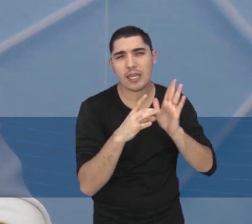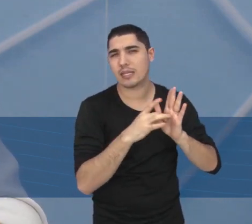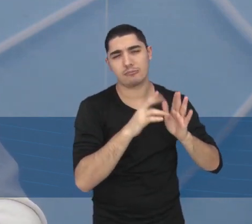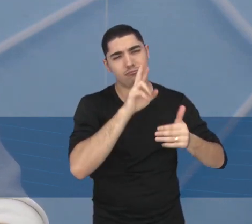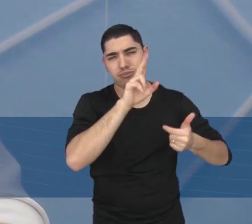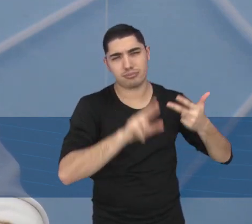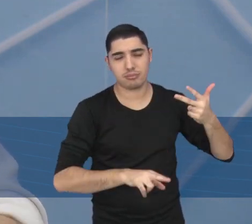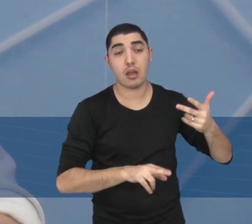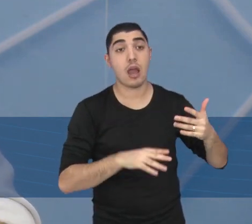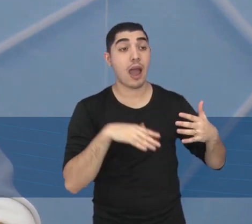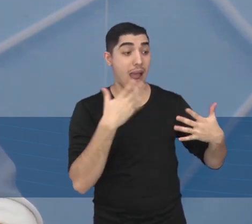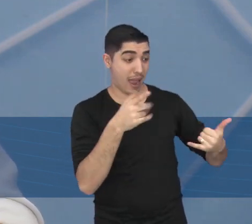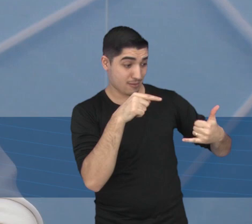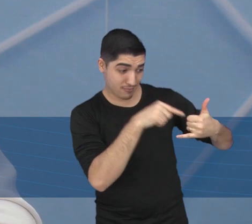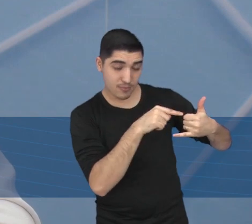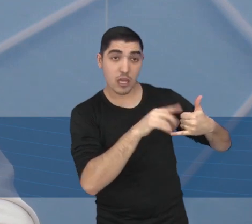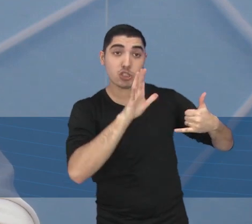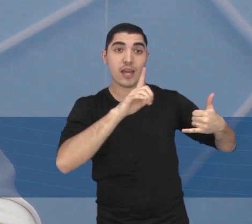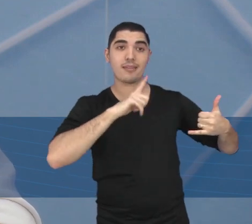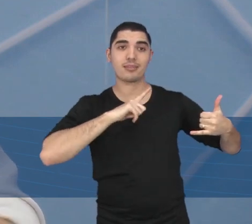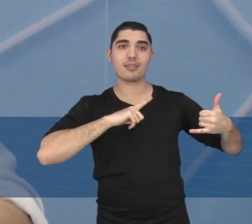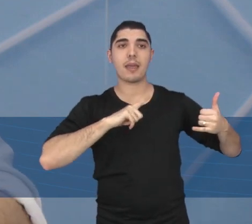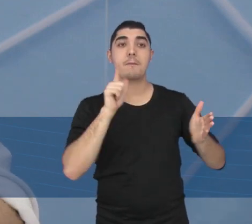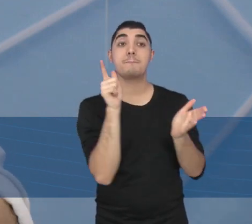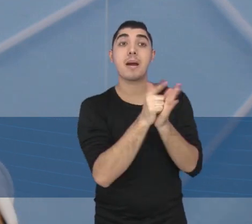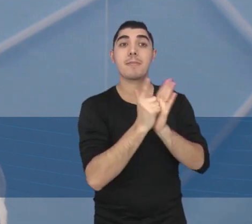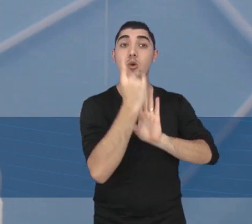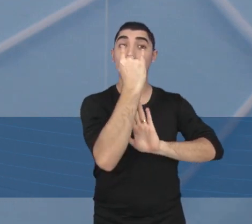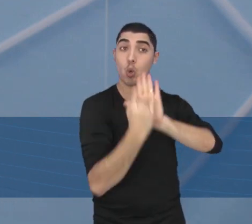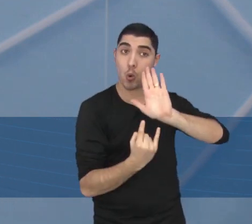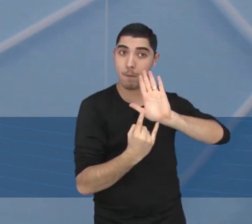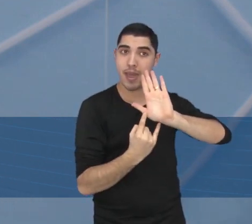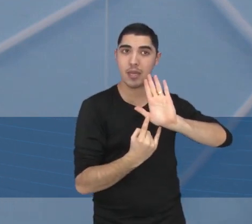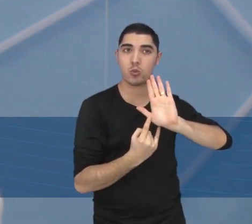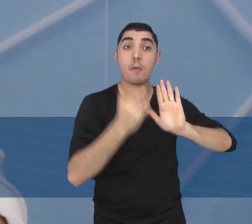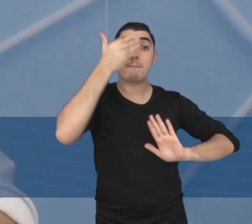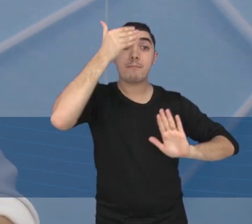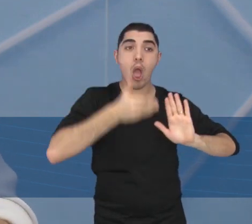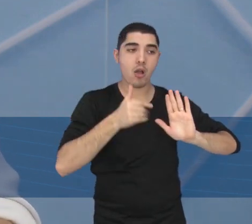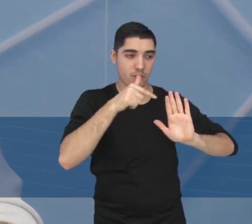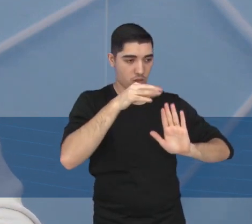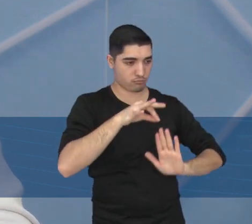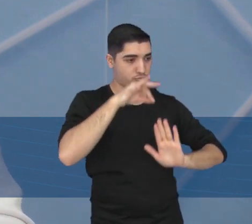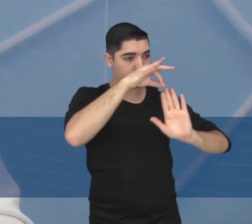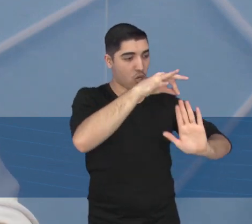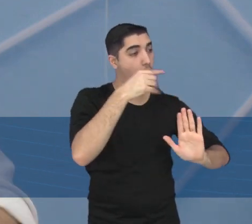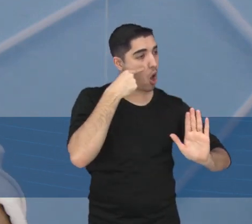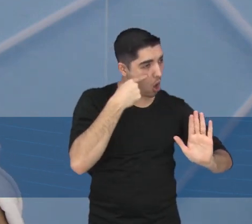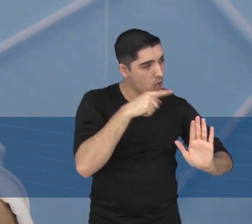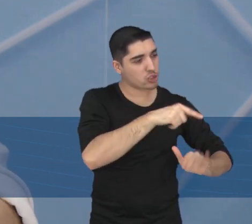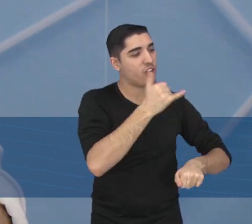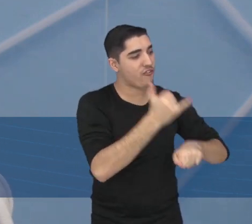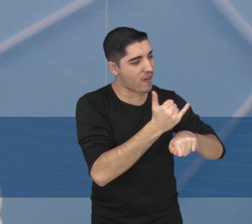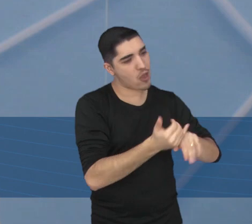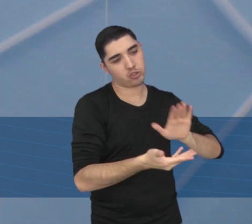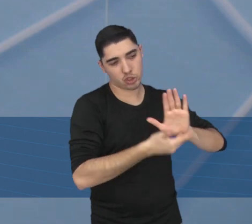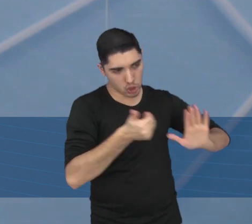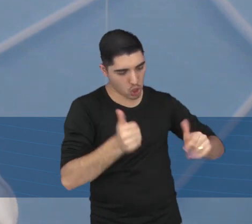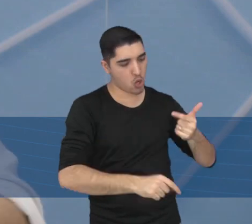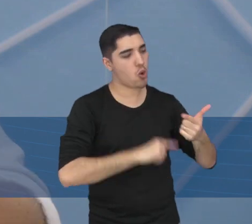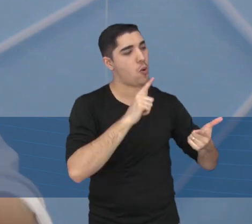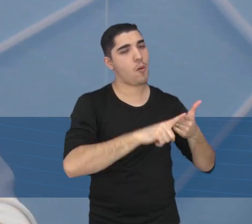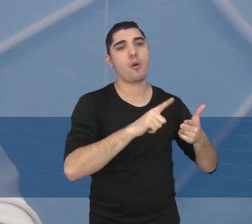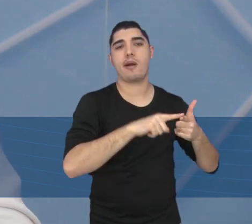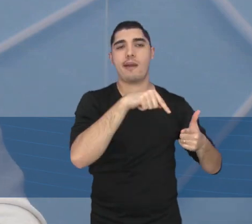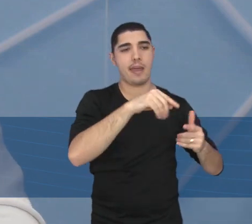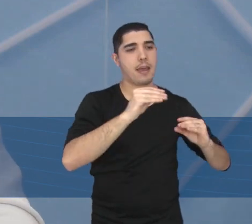a gente consegue amarrar o certificado de destinação de cada um desses recicladores. Então, tem o certificado do reciclador do ferro, do plástico, do